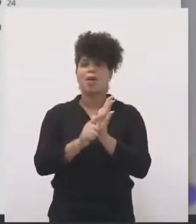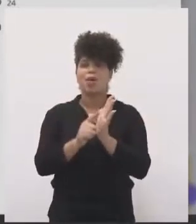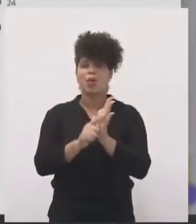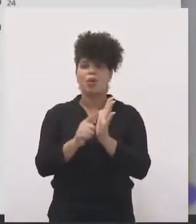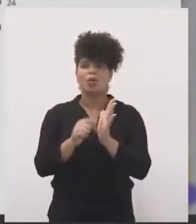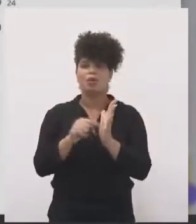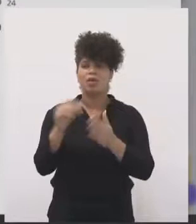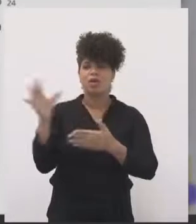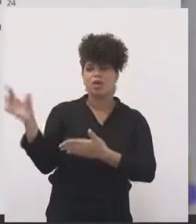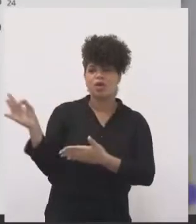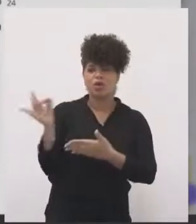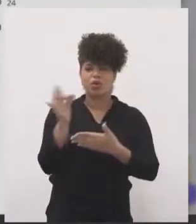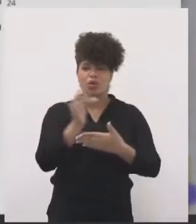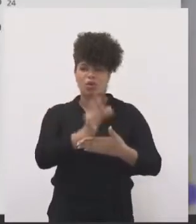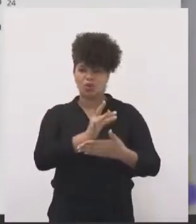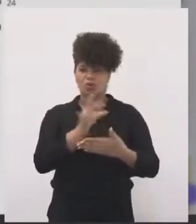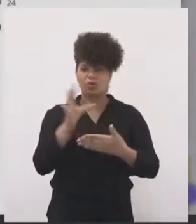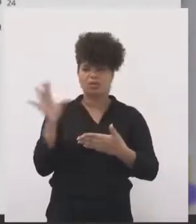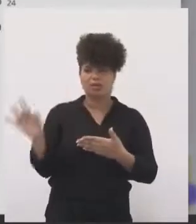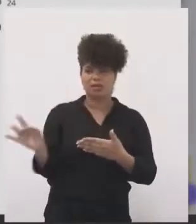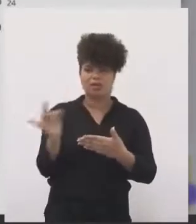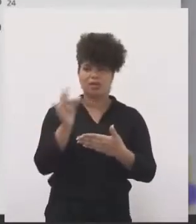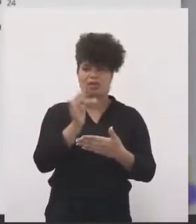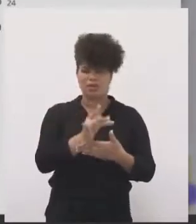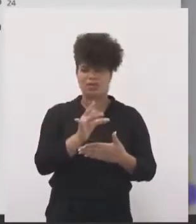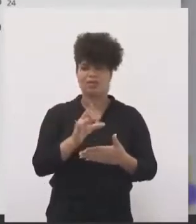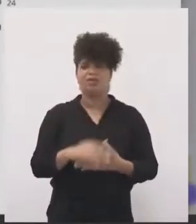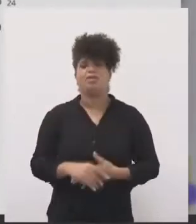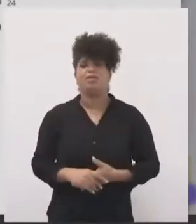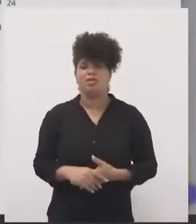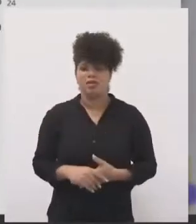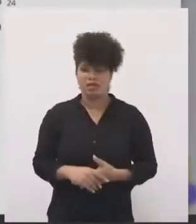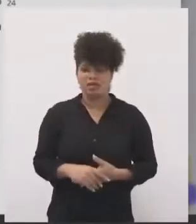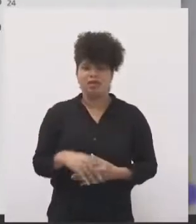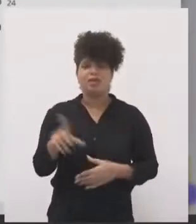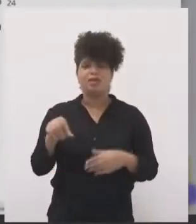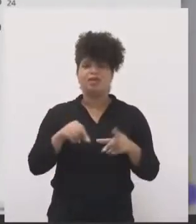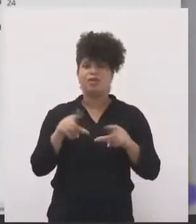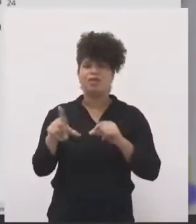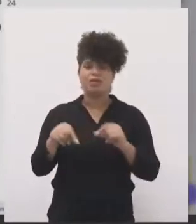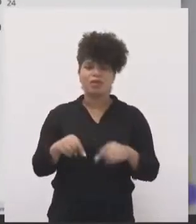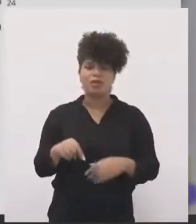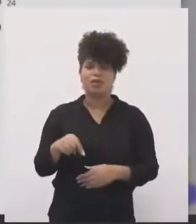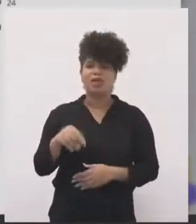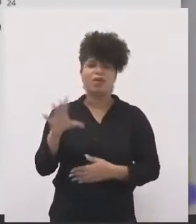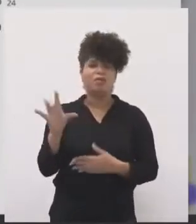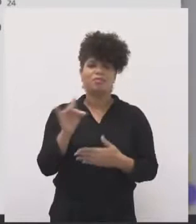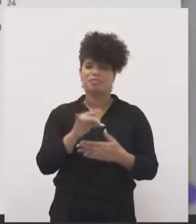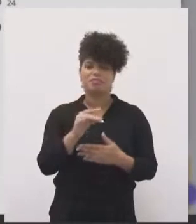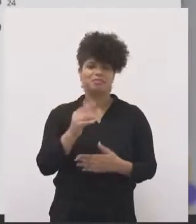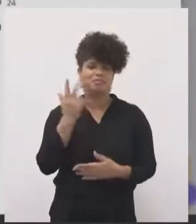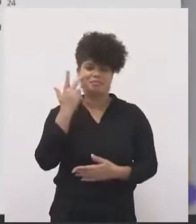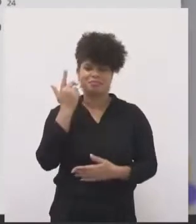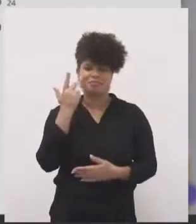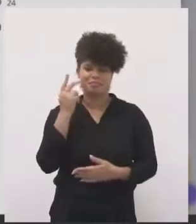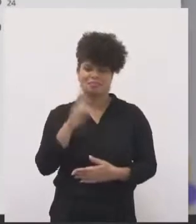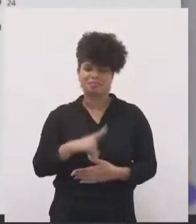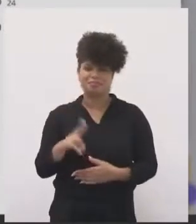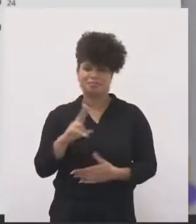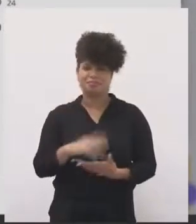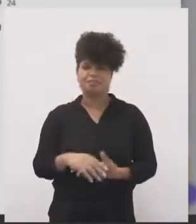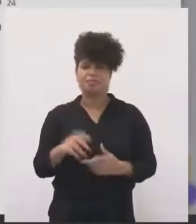por assim dizer, né, com alguns dinossauros, alguns bichinhos que eu posso simplesmente copiar daqui e colar lá na minha